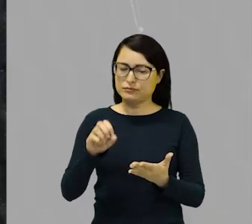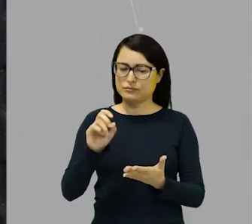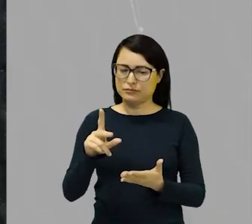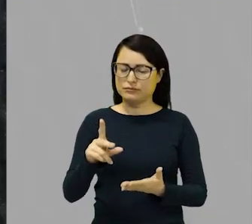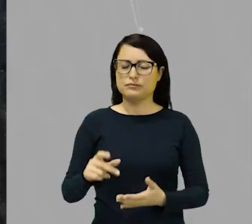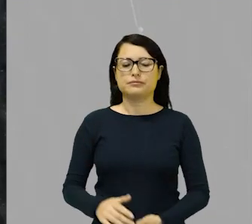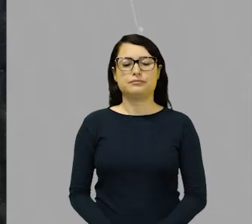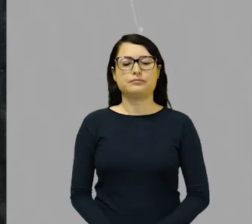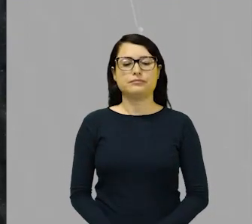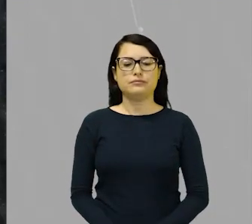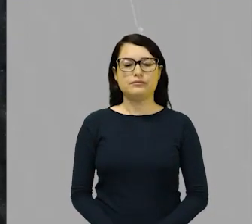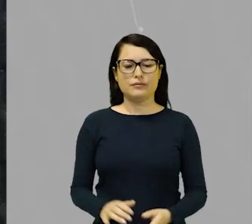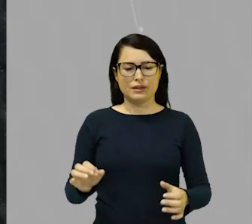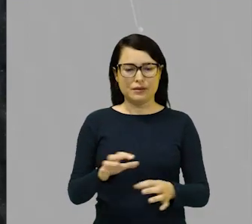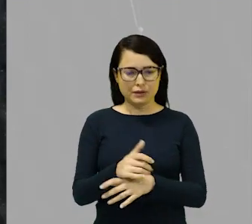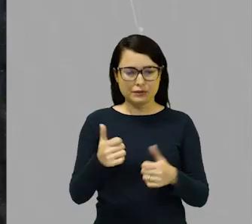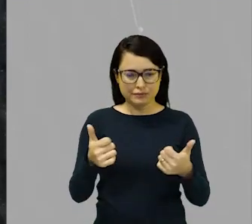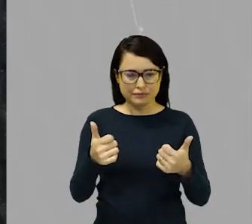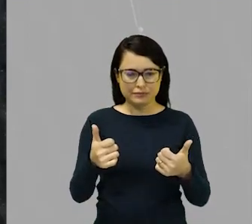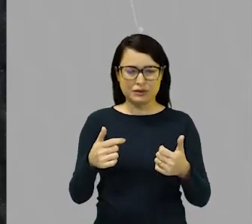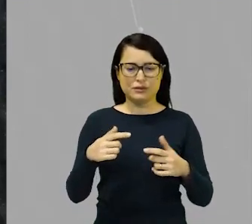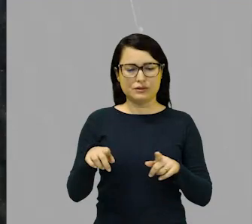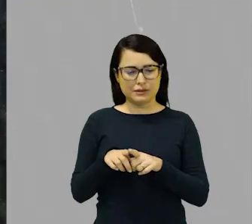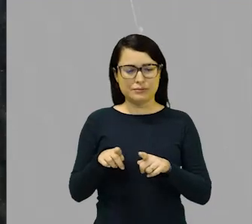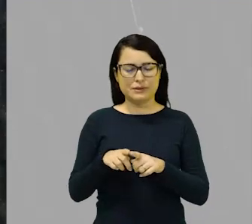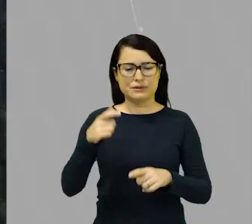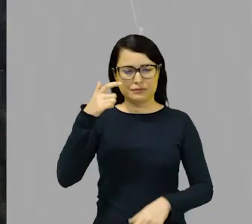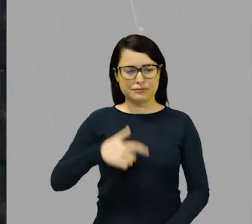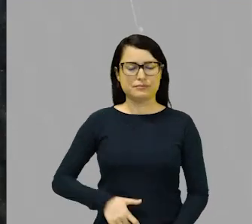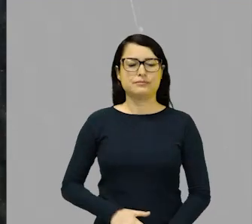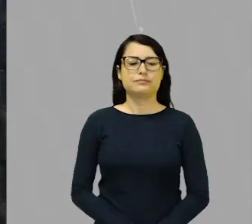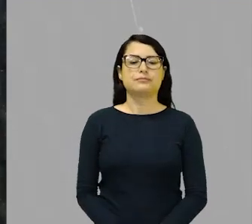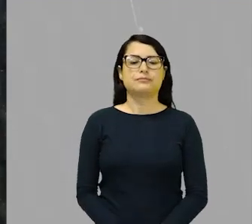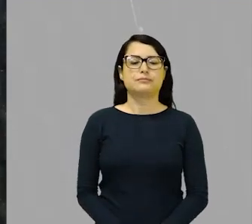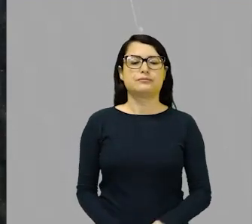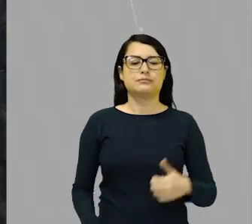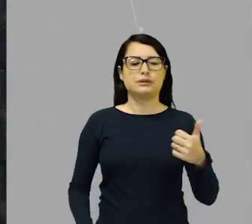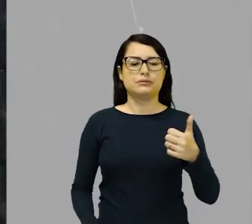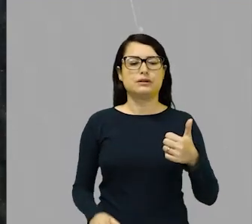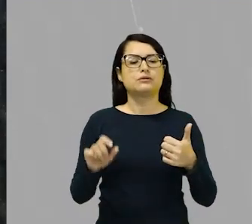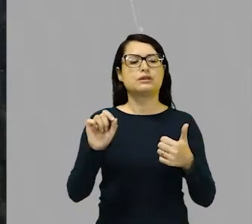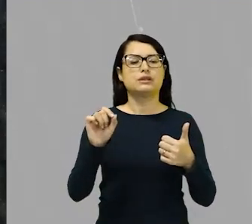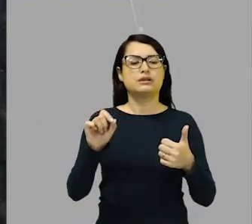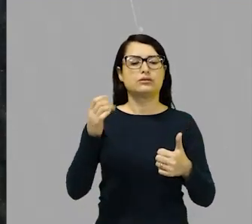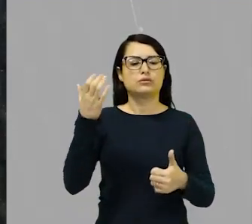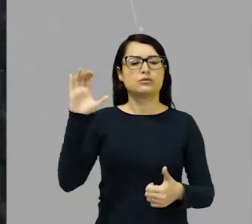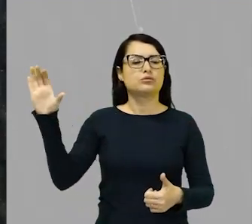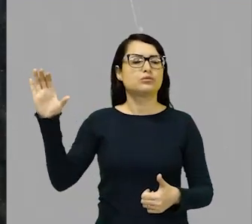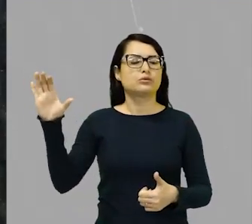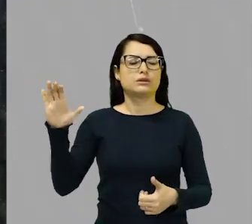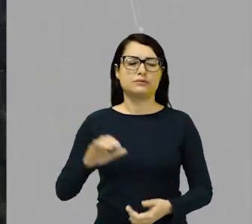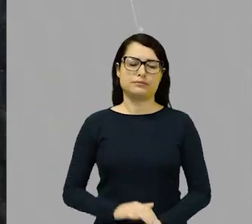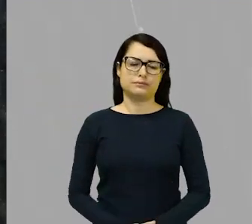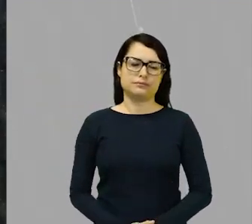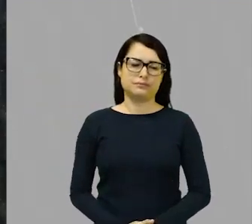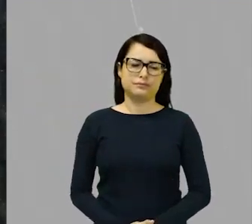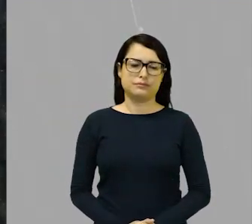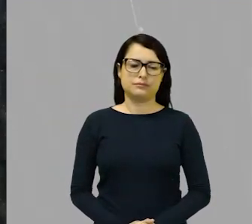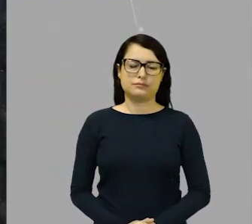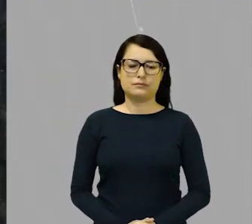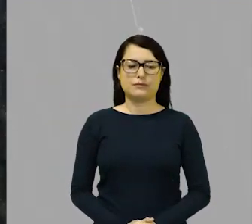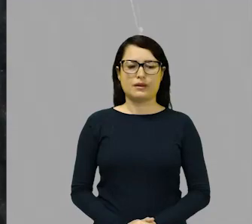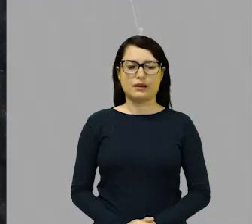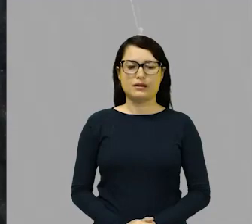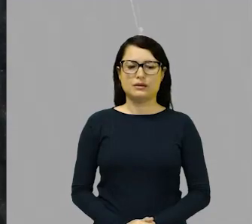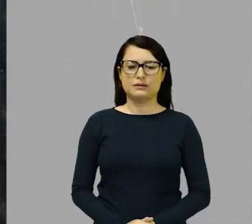Vamos então começar? Tá pronto? Tá pronta? Eu também tô. Vamos lá. Primeiro, cultura. O que é cultura? Antes da gente